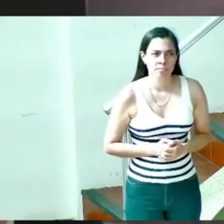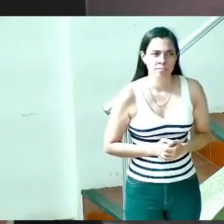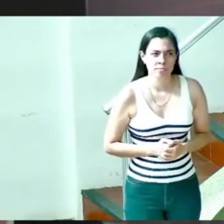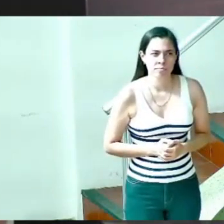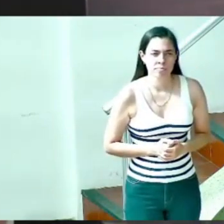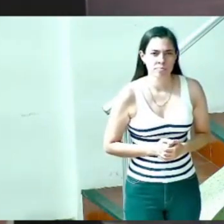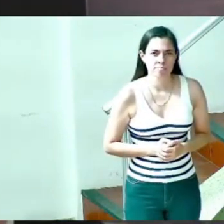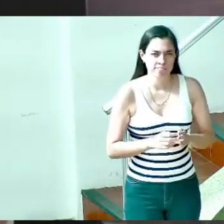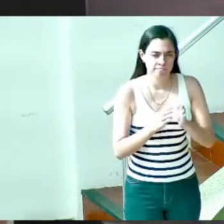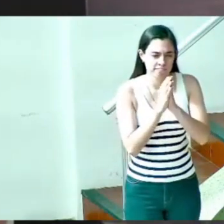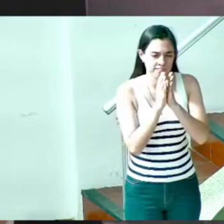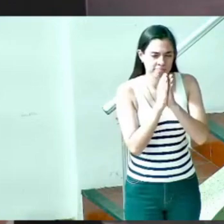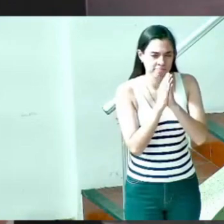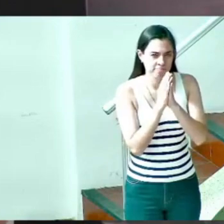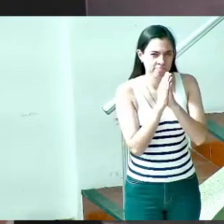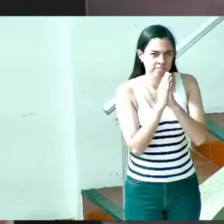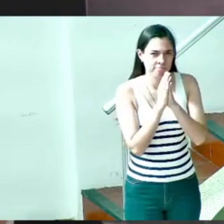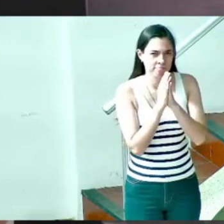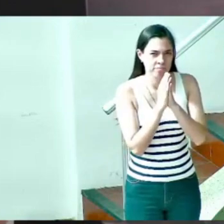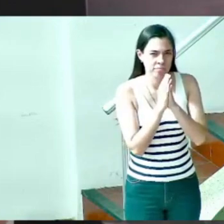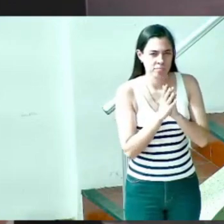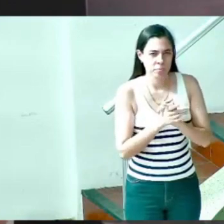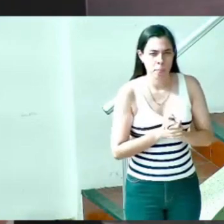Eis aí a oração do Pai Nosso.